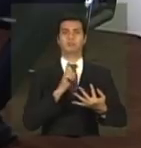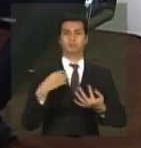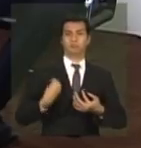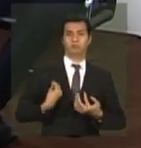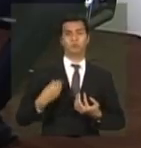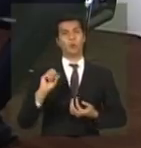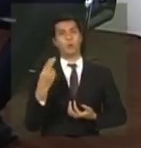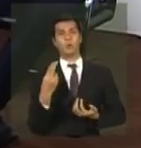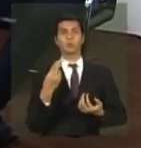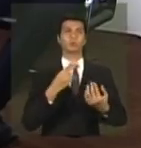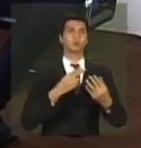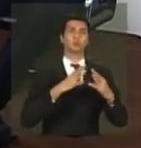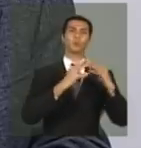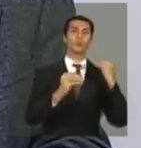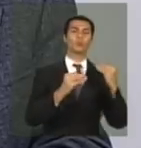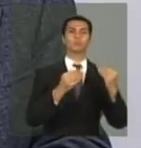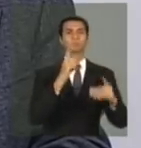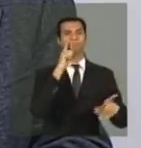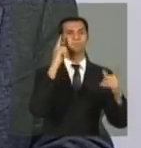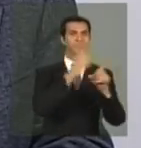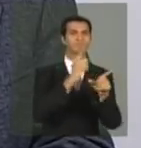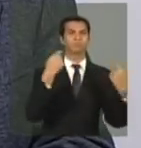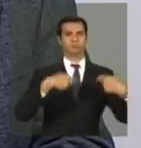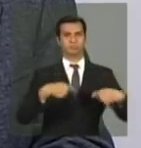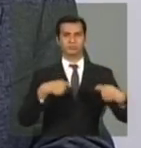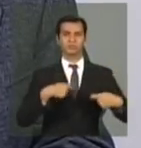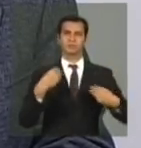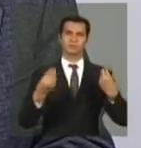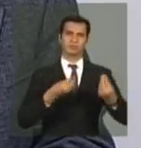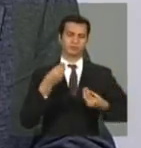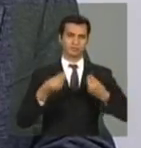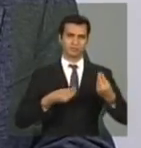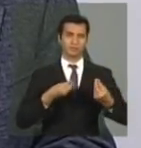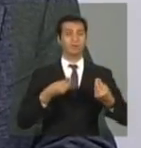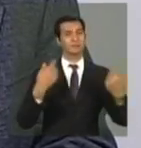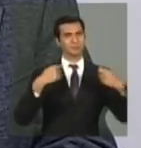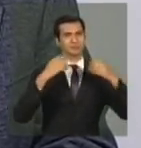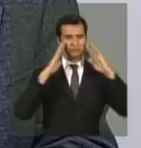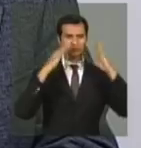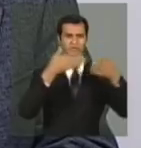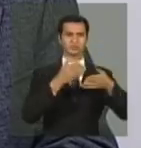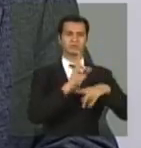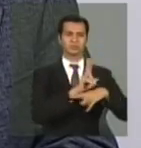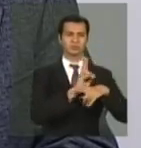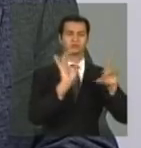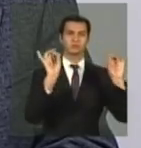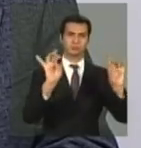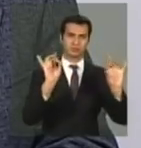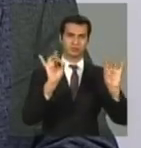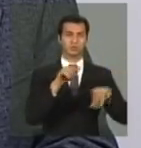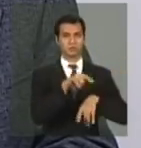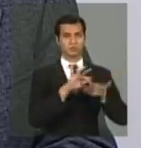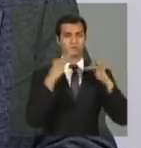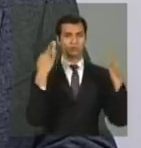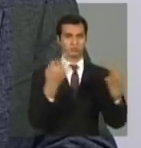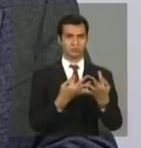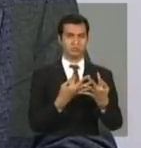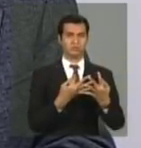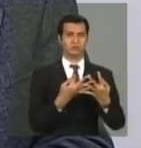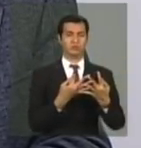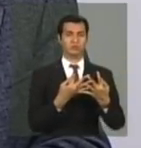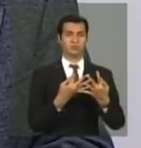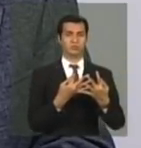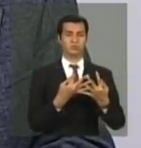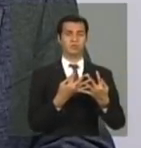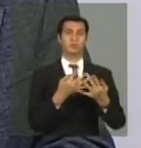e naturalmente tem que ter uma atenção específica, uma atenção especial para essas famílias, essas crianças que estão